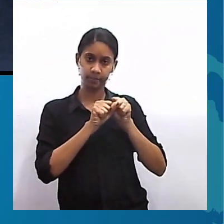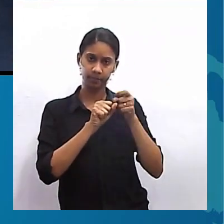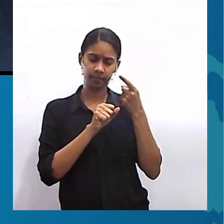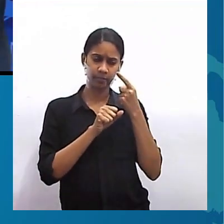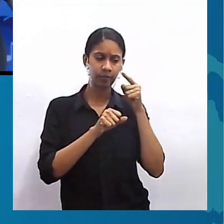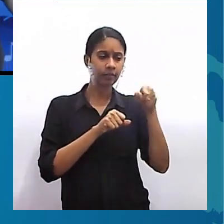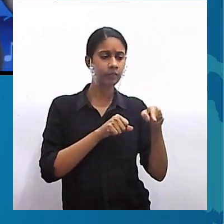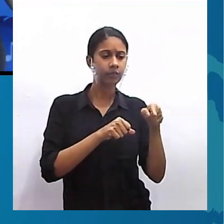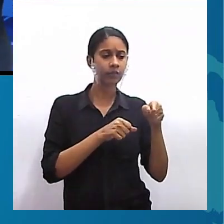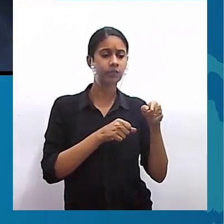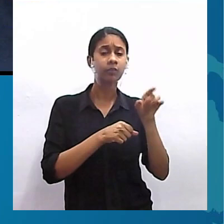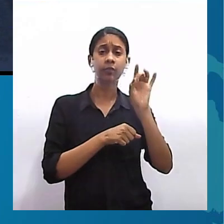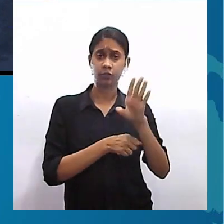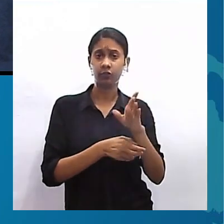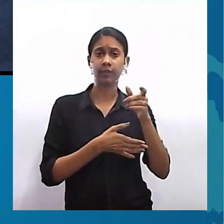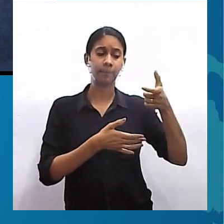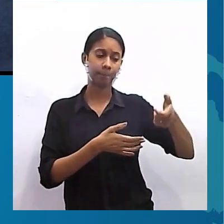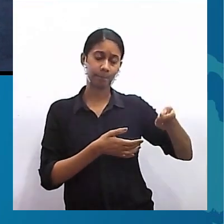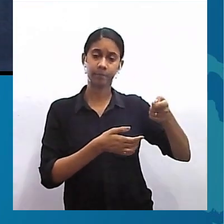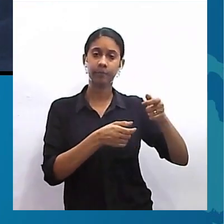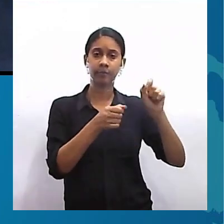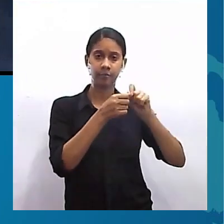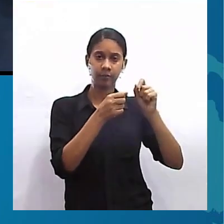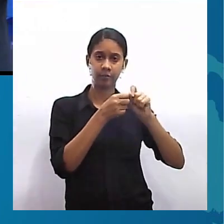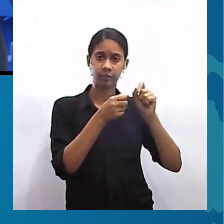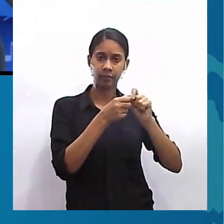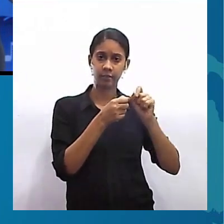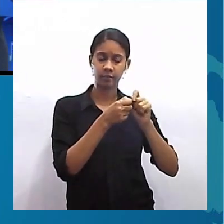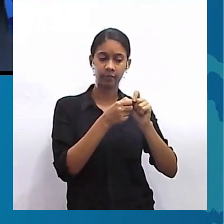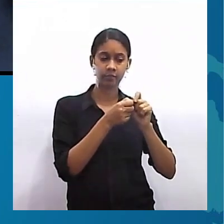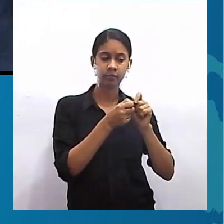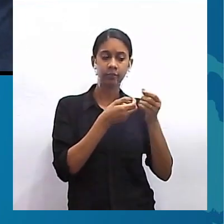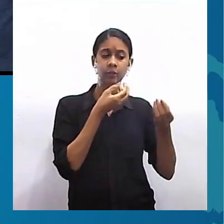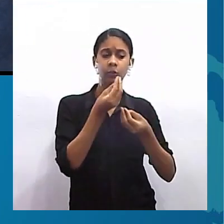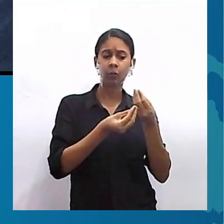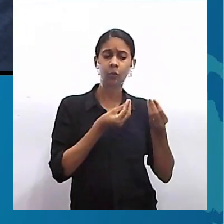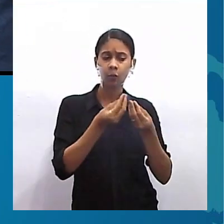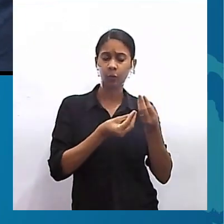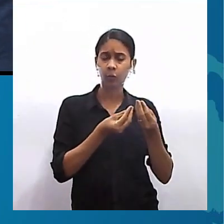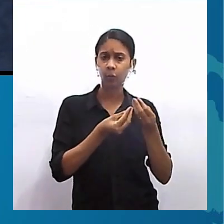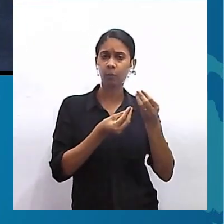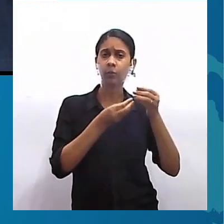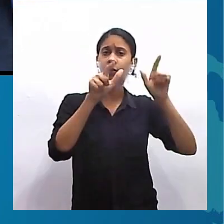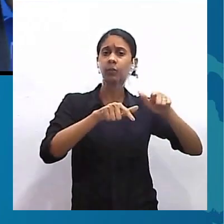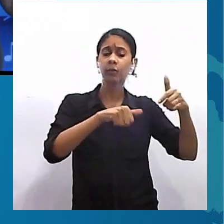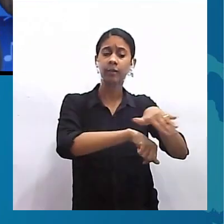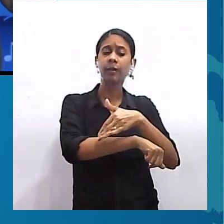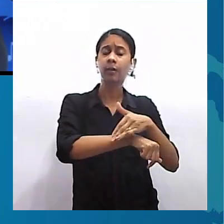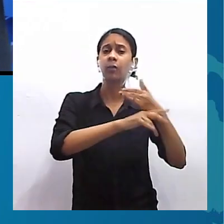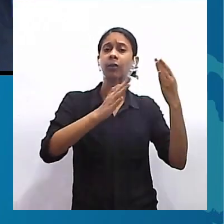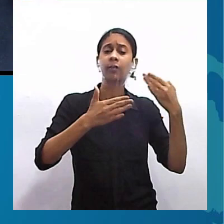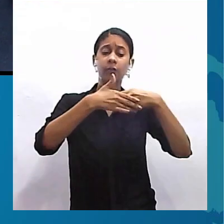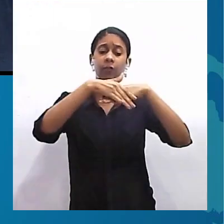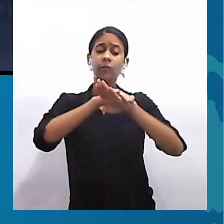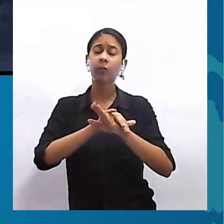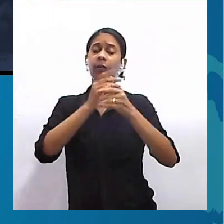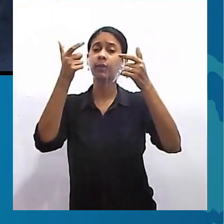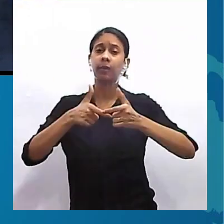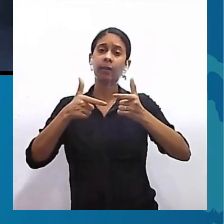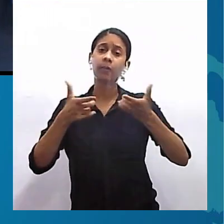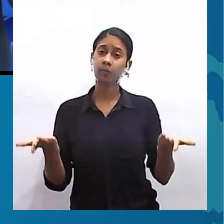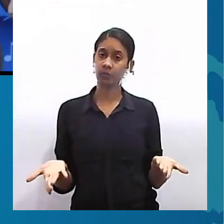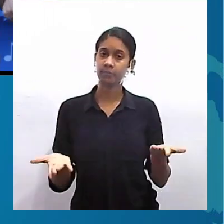já bipo ele já vai alimentar o meu estoque e já vai me dizer qual o endereço que eu vou armazenar esse